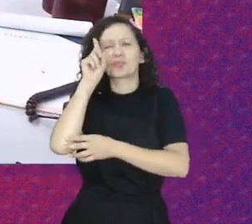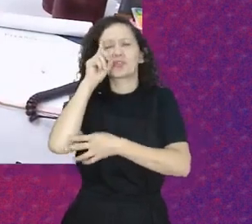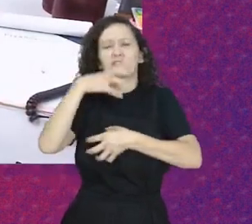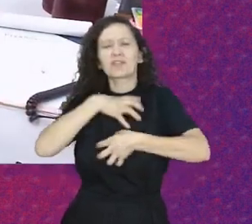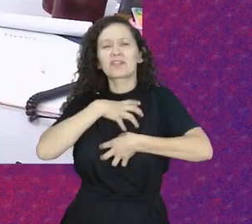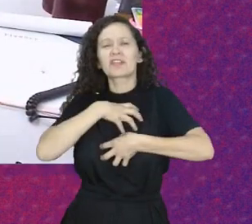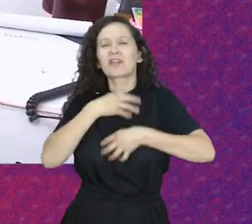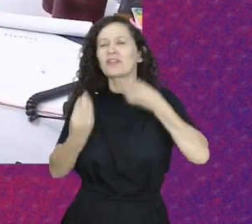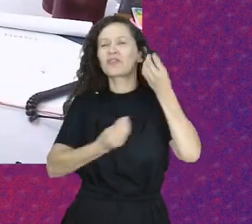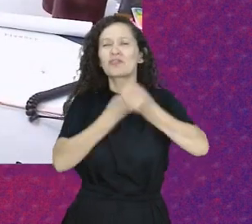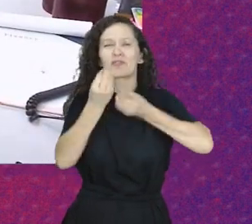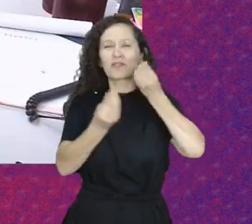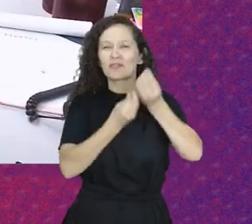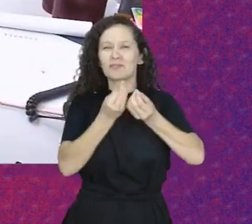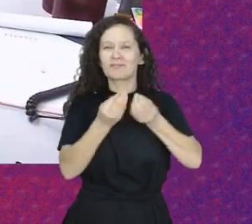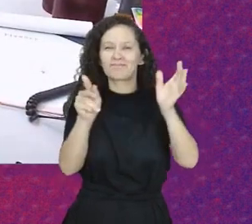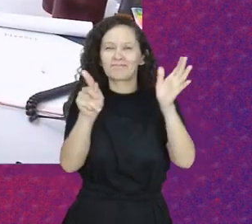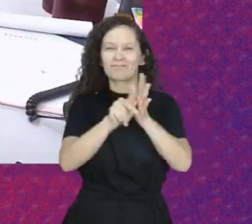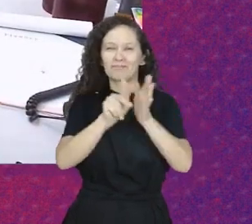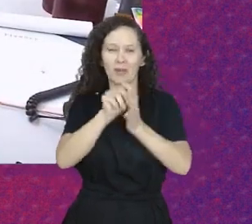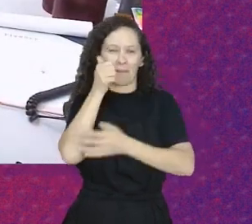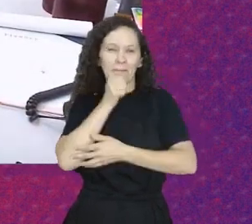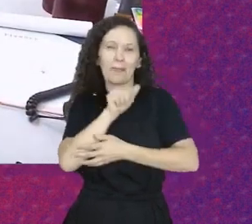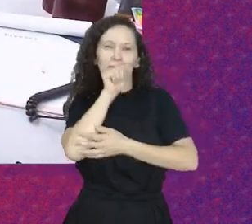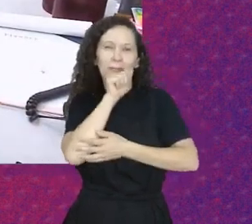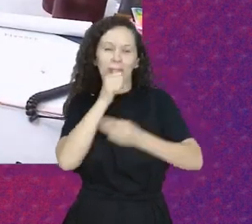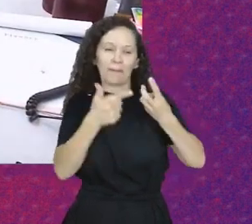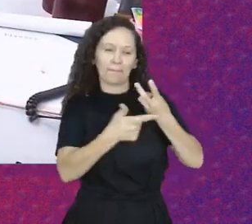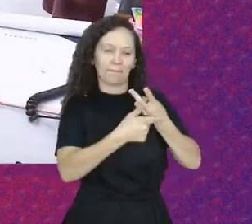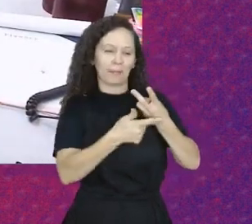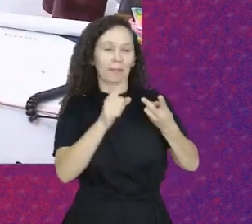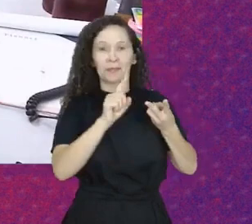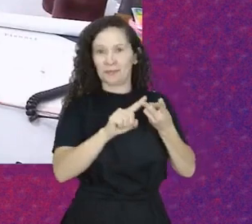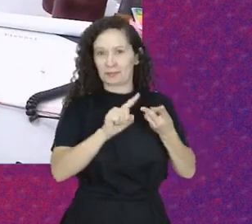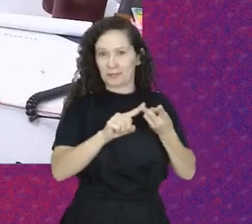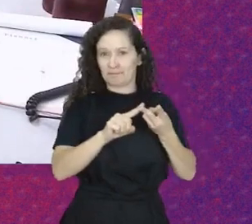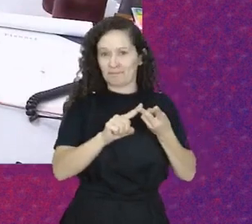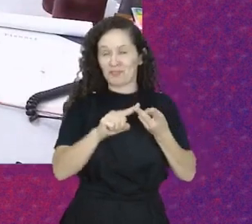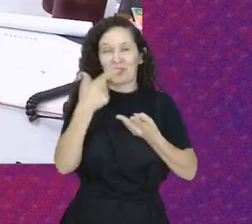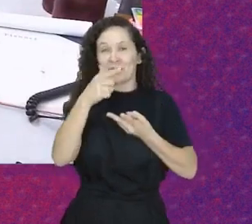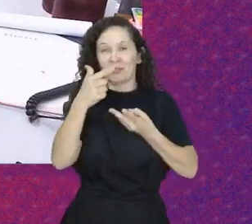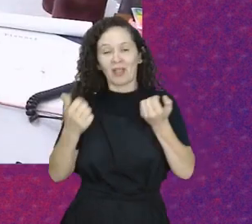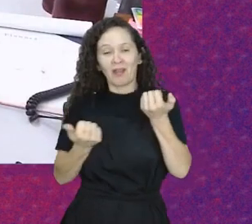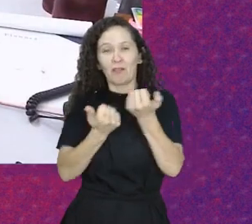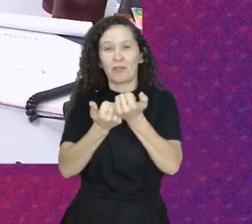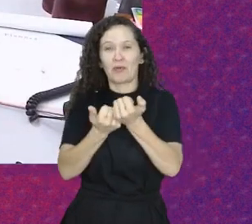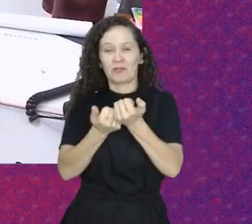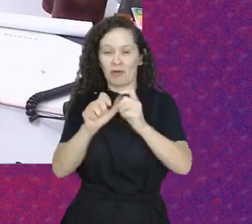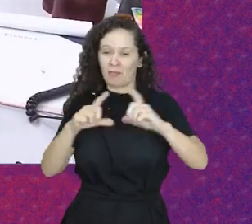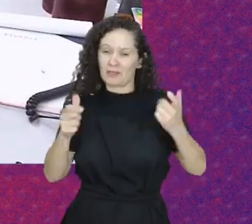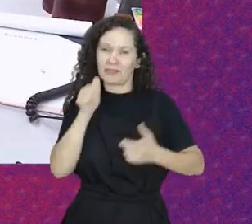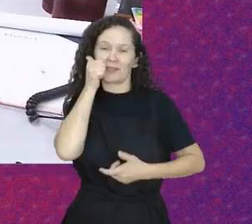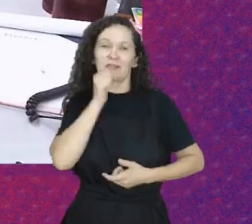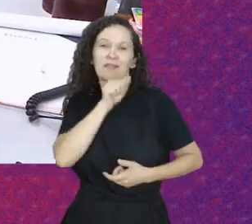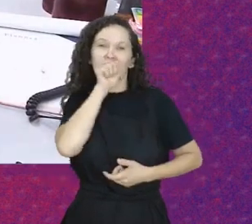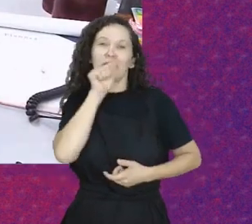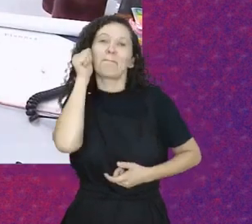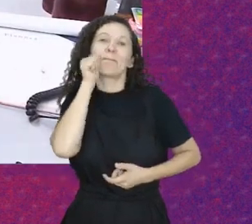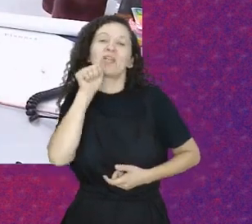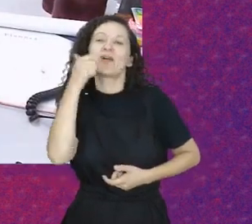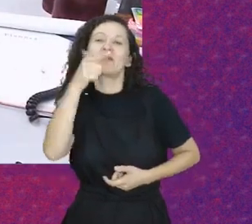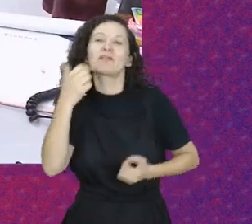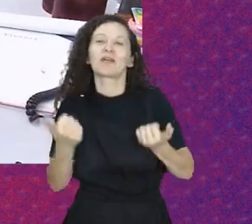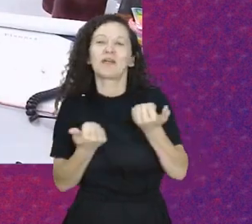o que é ser mãe, e sem as condições, a maioria, né, das mulheres, sem